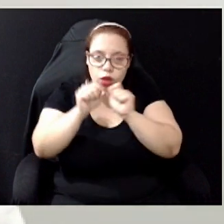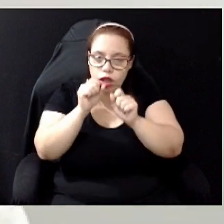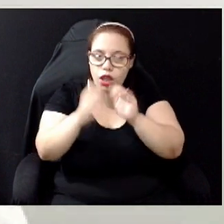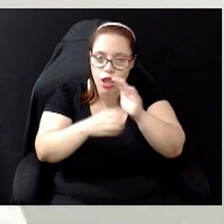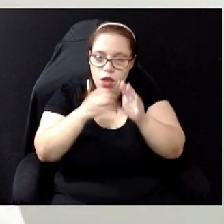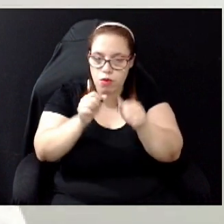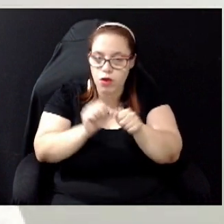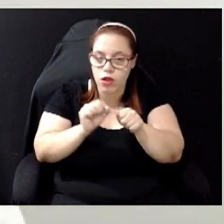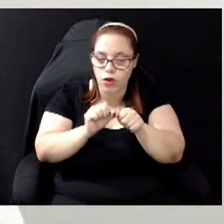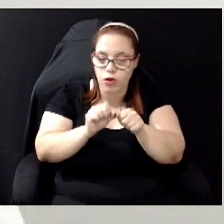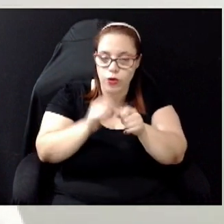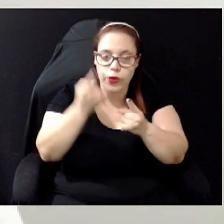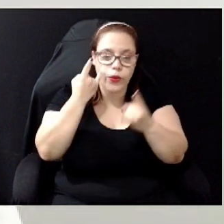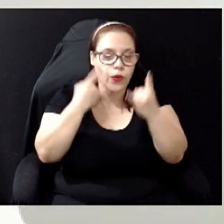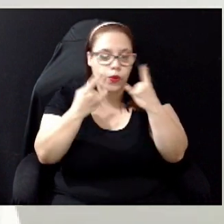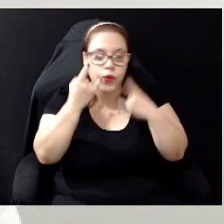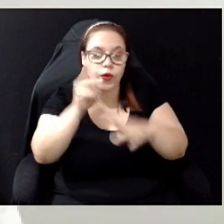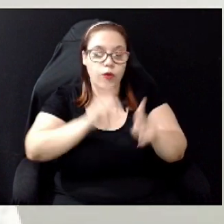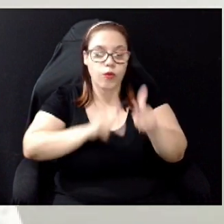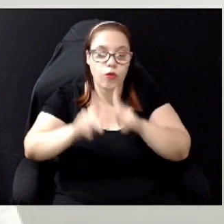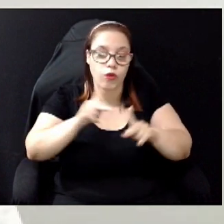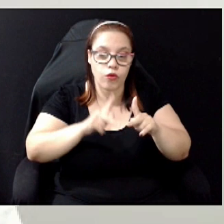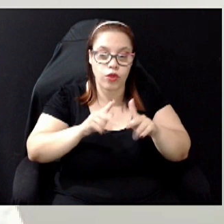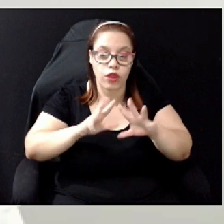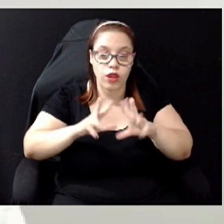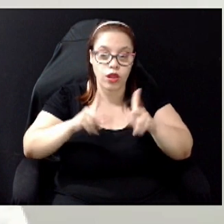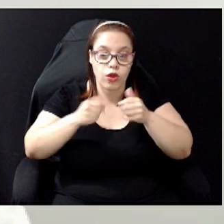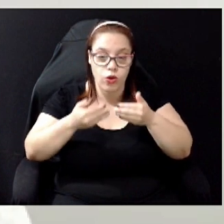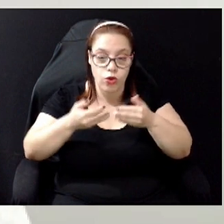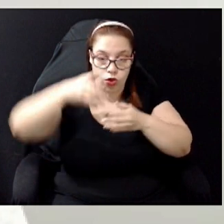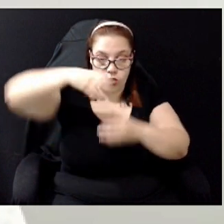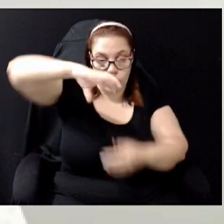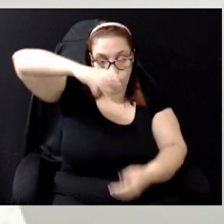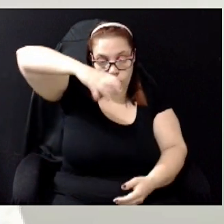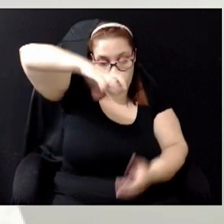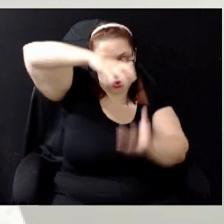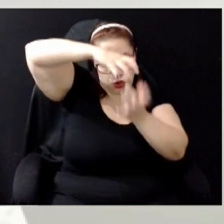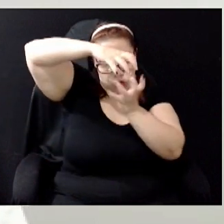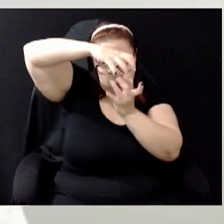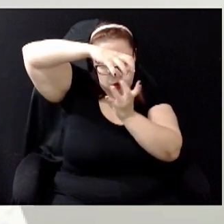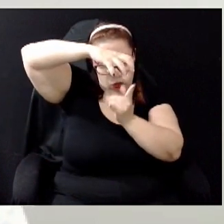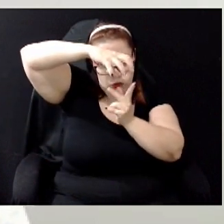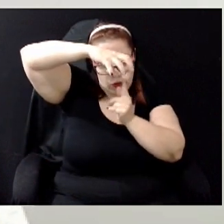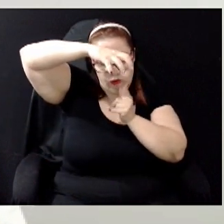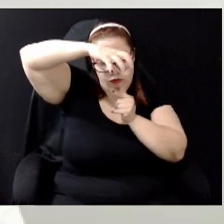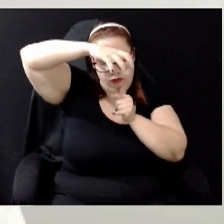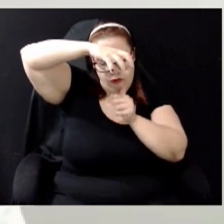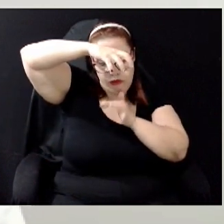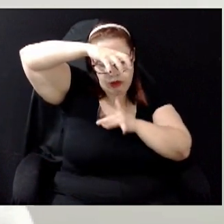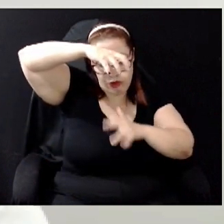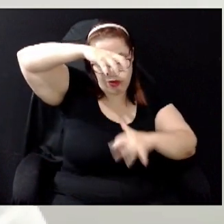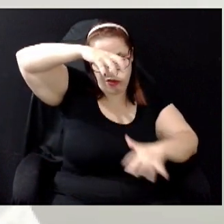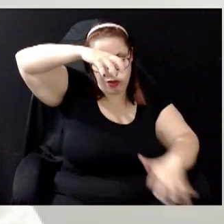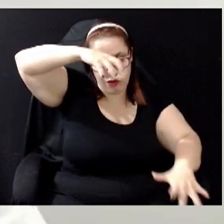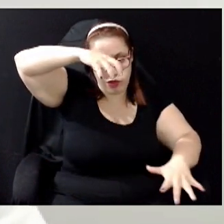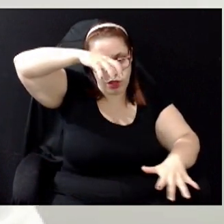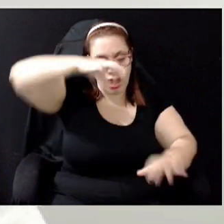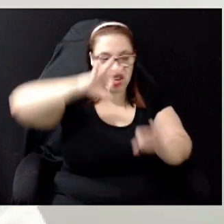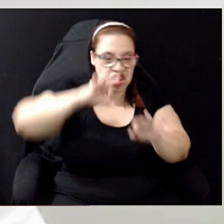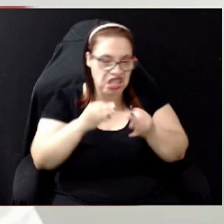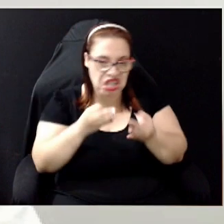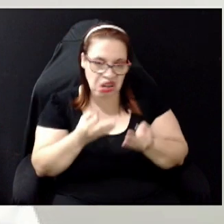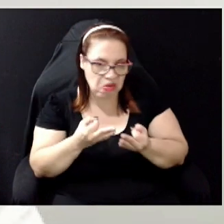porque é interessante que quando a população, de uma forma geral, abre a torneira e vê saindo a água na torneira, acho que é um